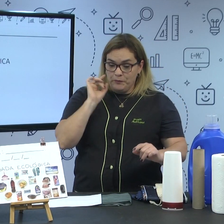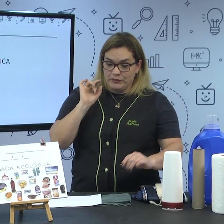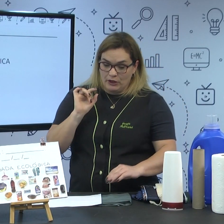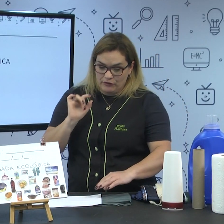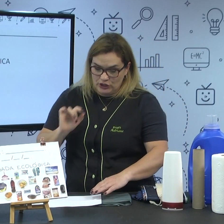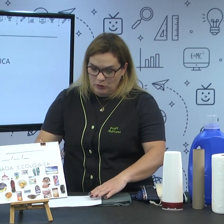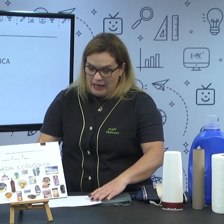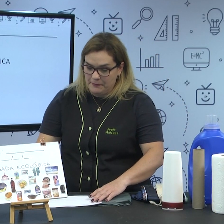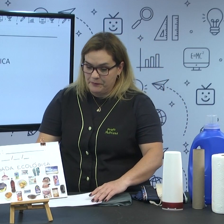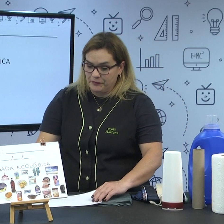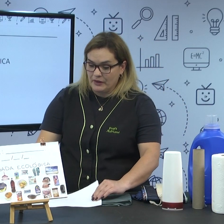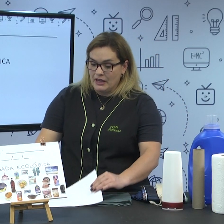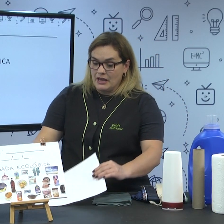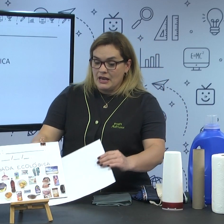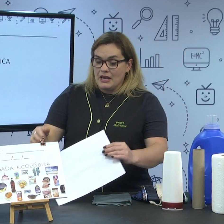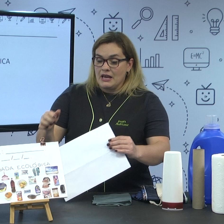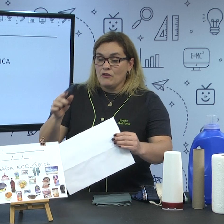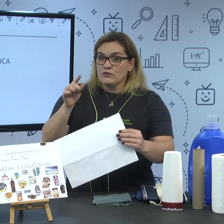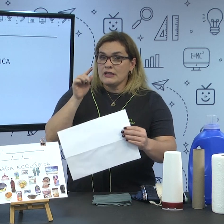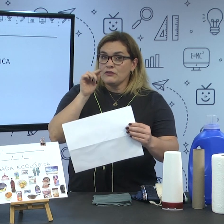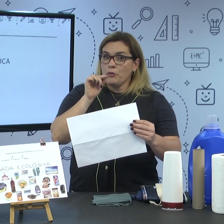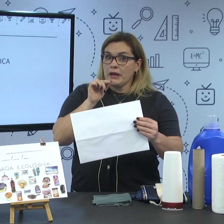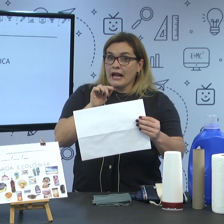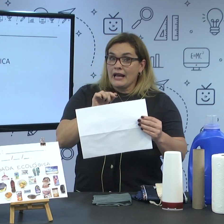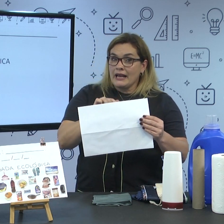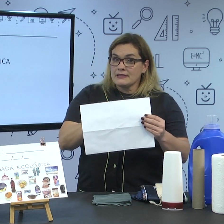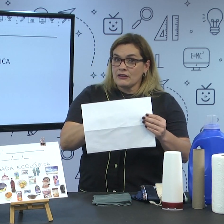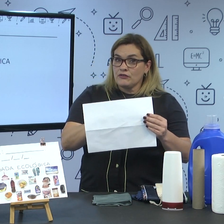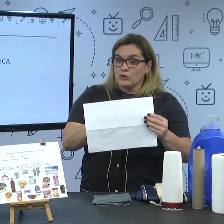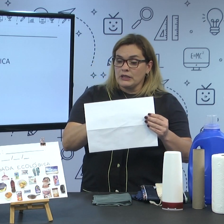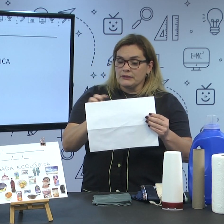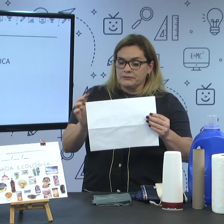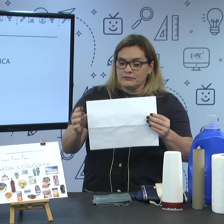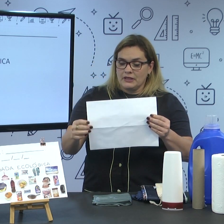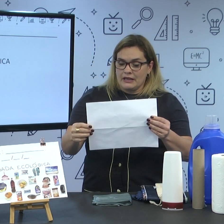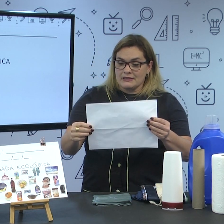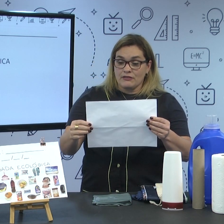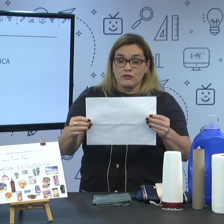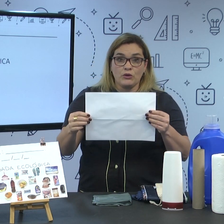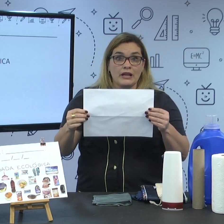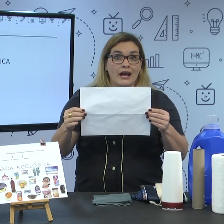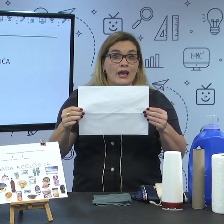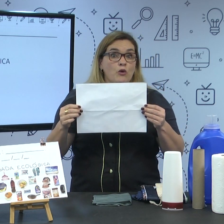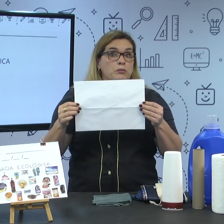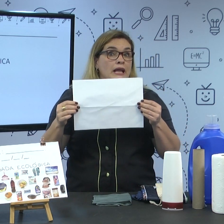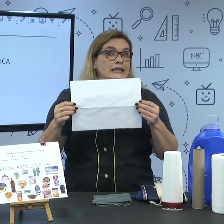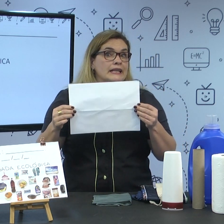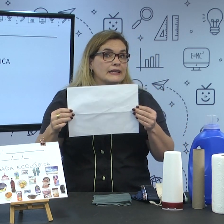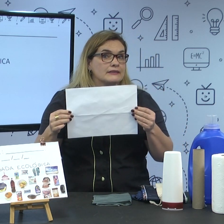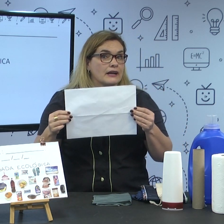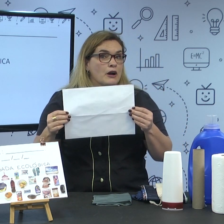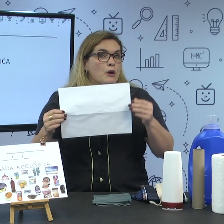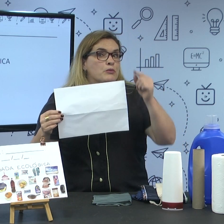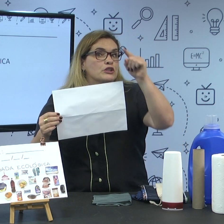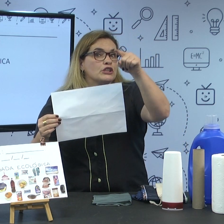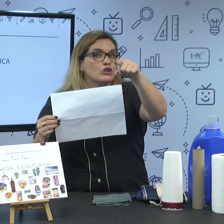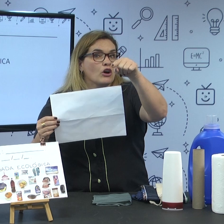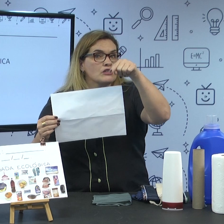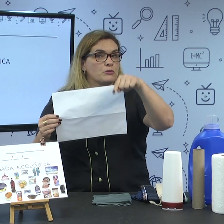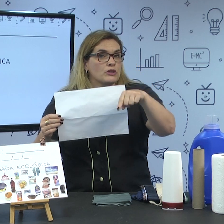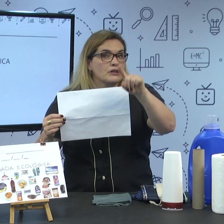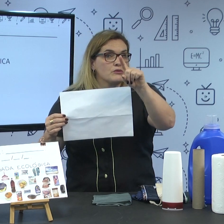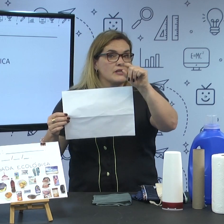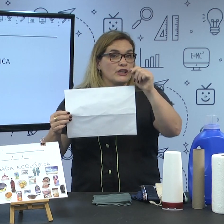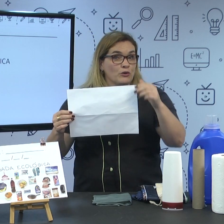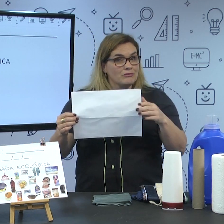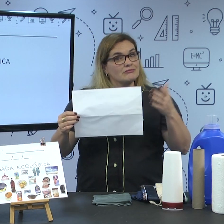Tá bom então vejam lá vocês vão pegar esta folha esta folha é o planeta porque